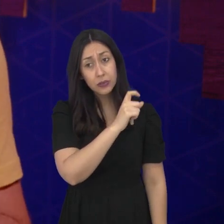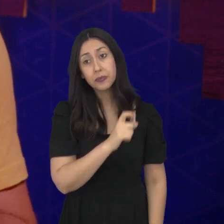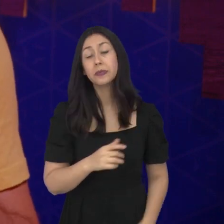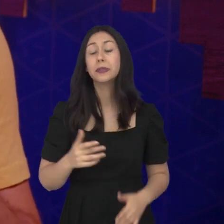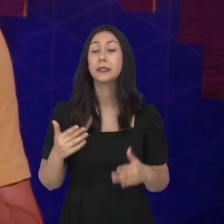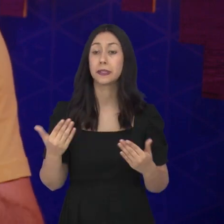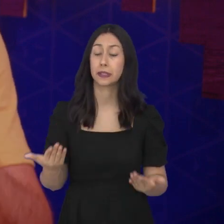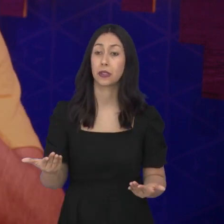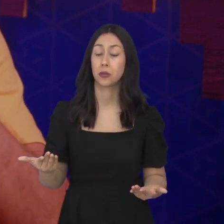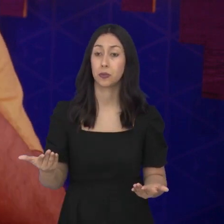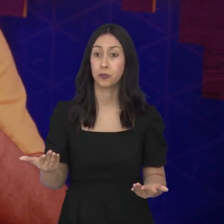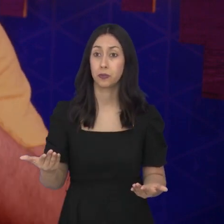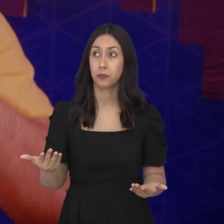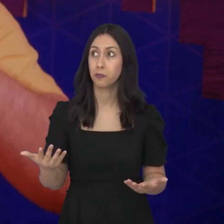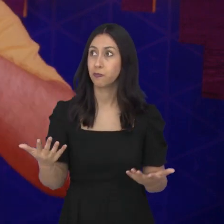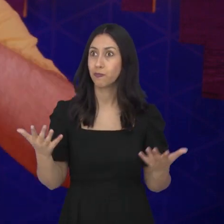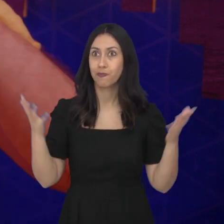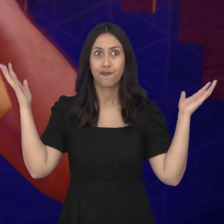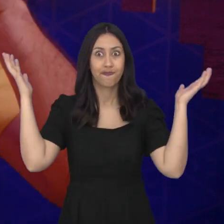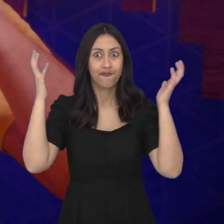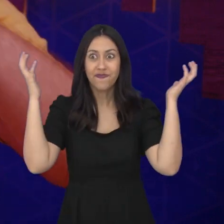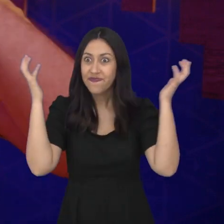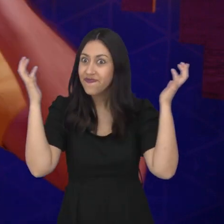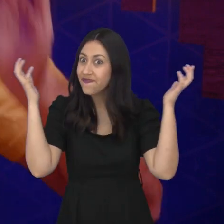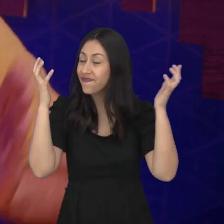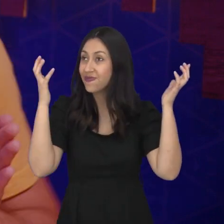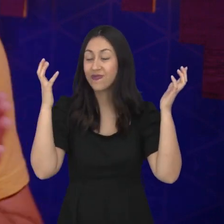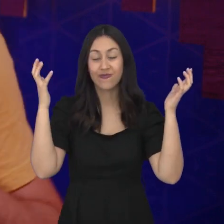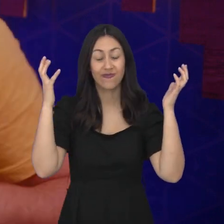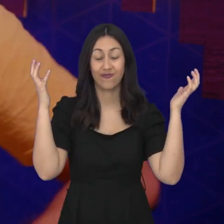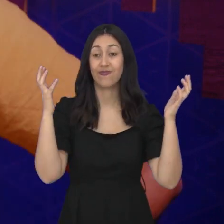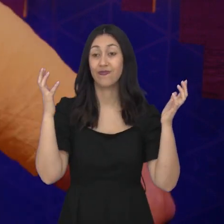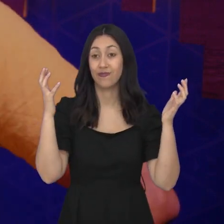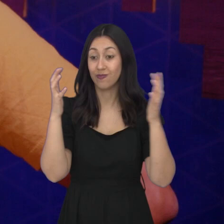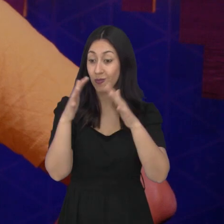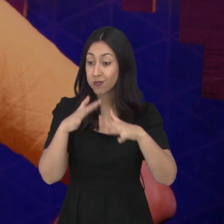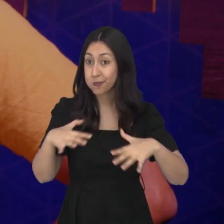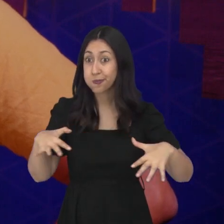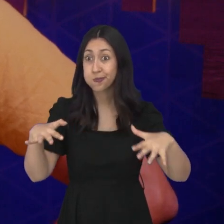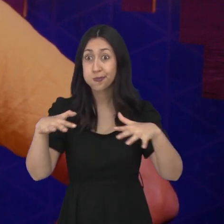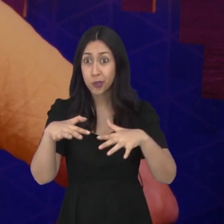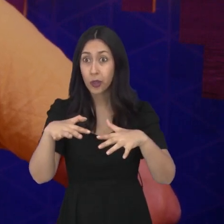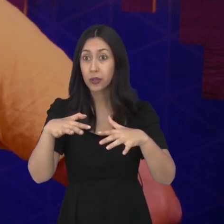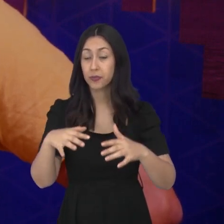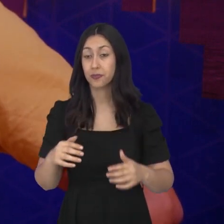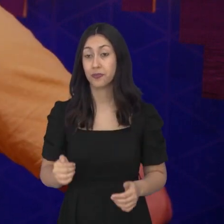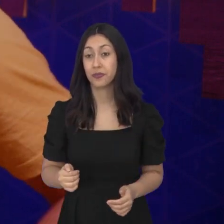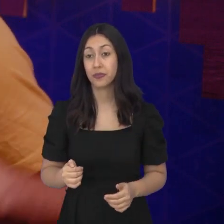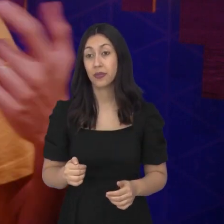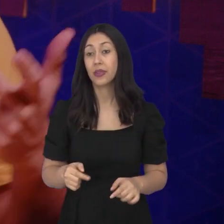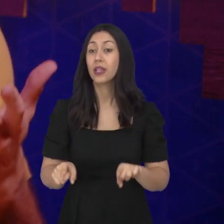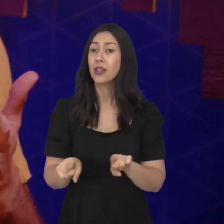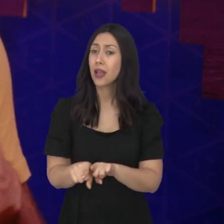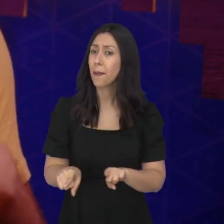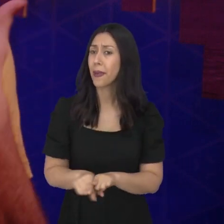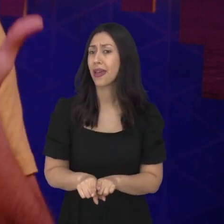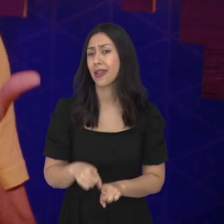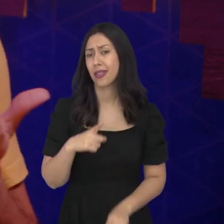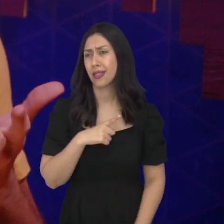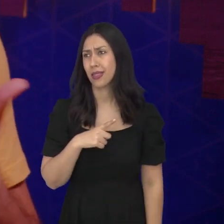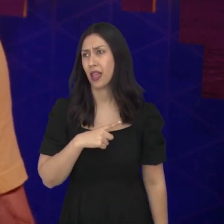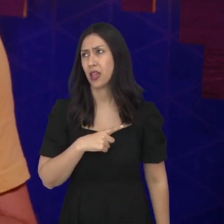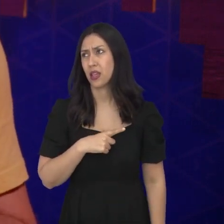né? Então, é uma coisa de louco, é um evento, assim, no Japão, o vestibular. E a gente tem